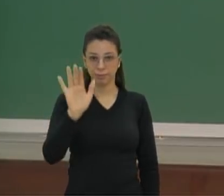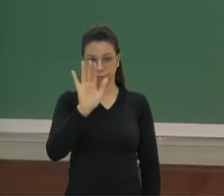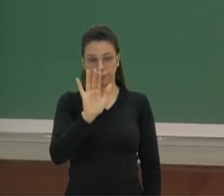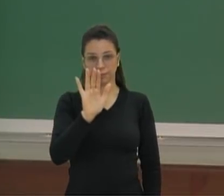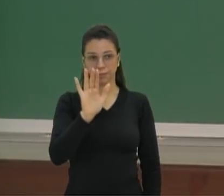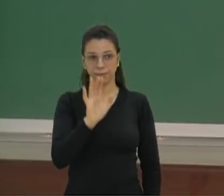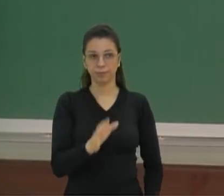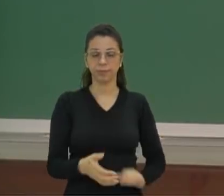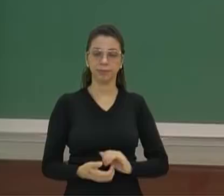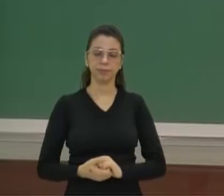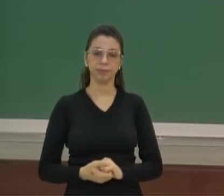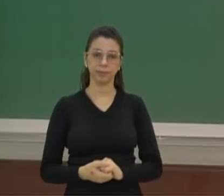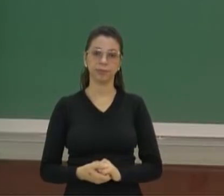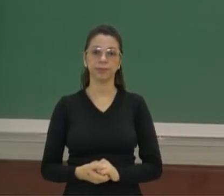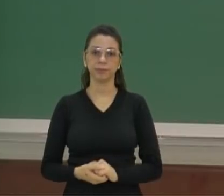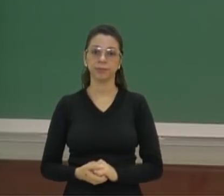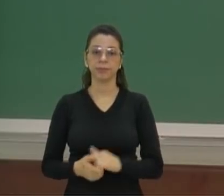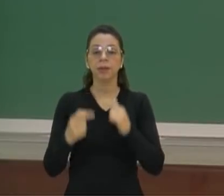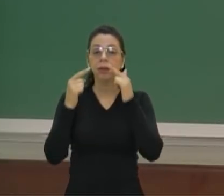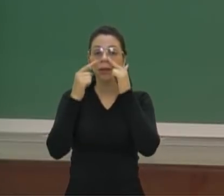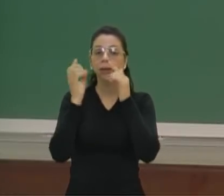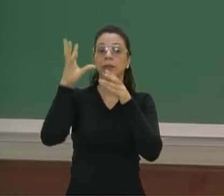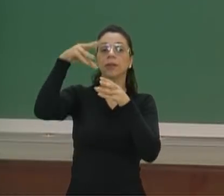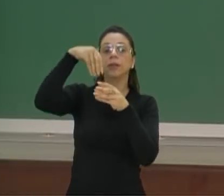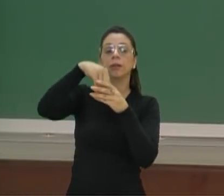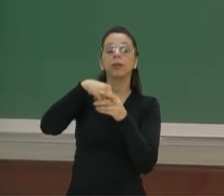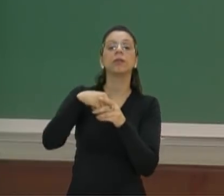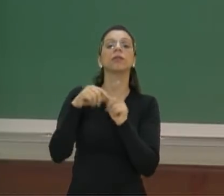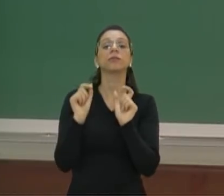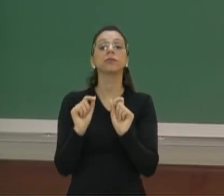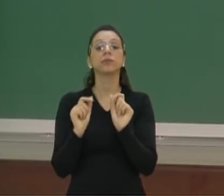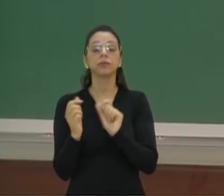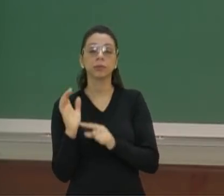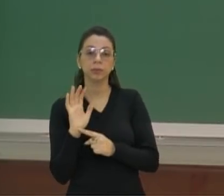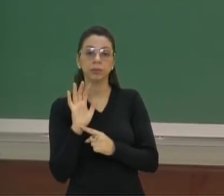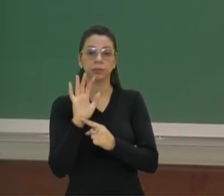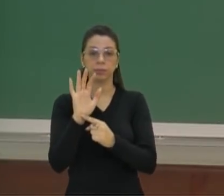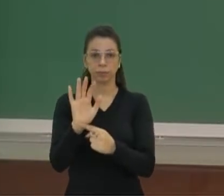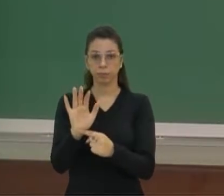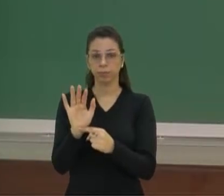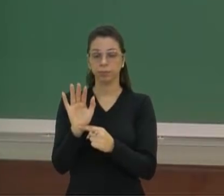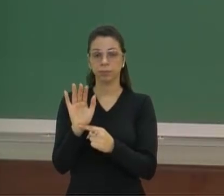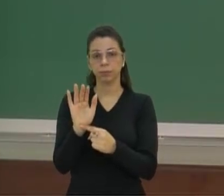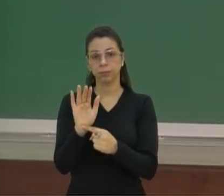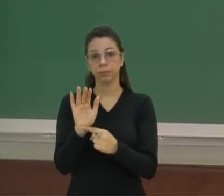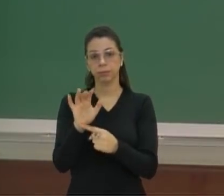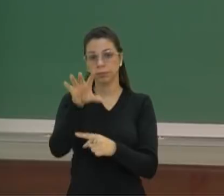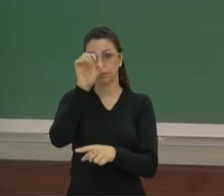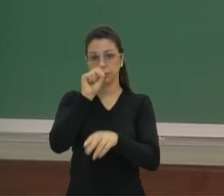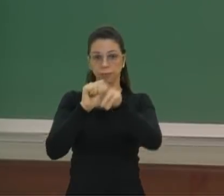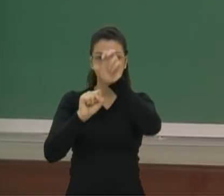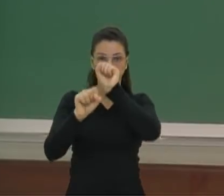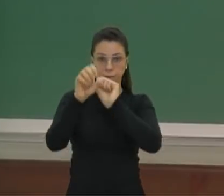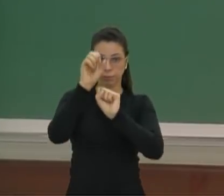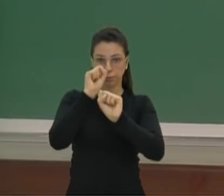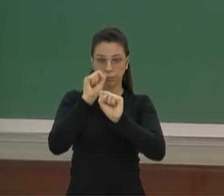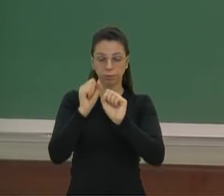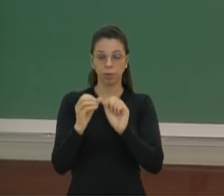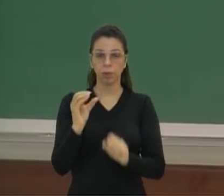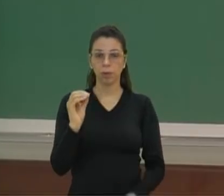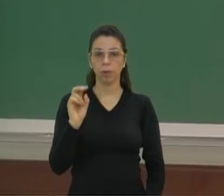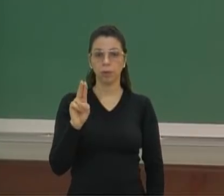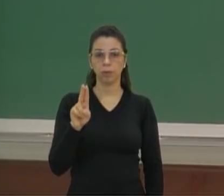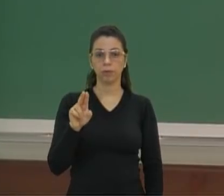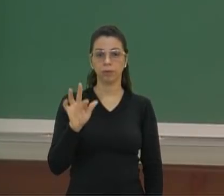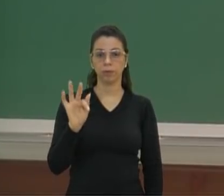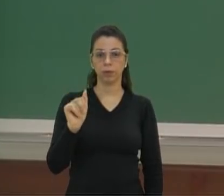né, a parte interna do nosso nariz, onde a gente apresenta os receptores olfatórios. E